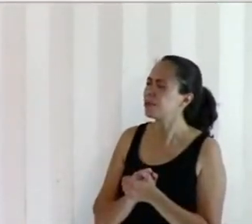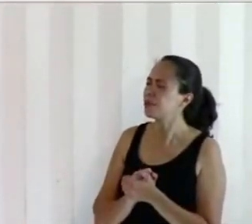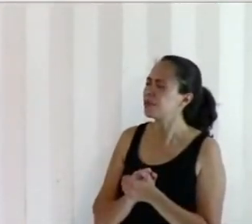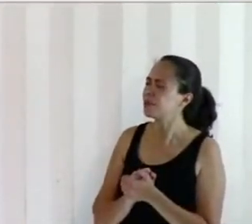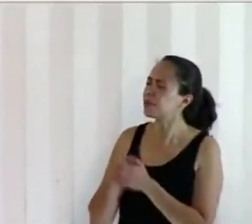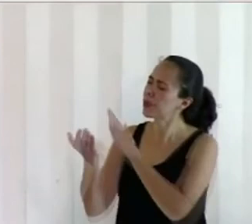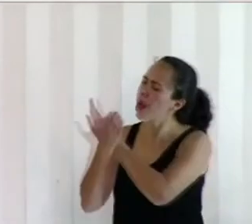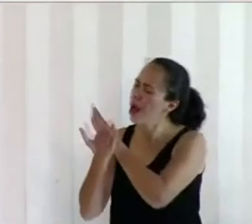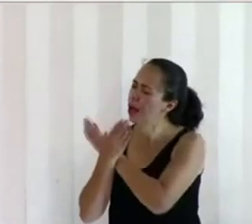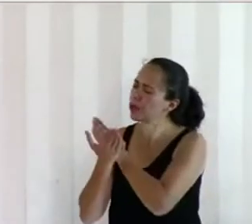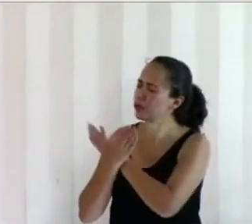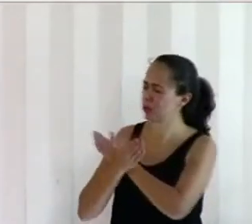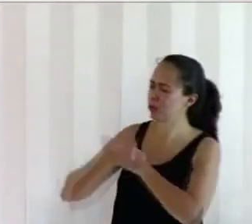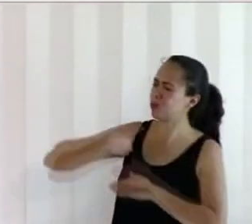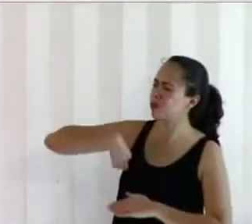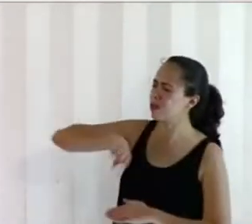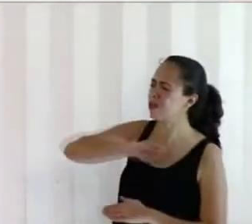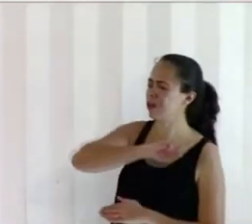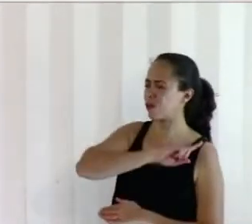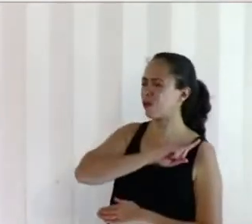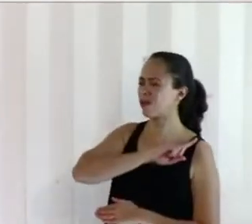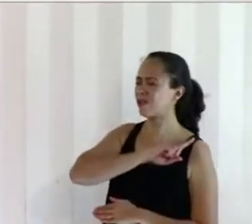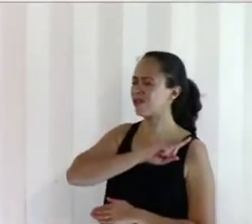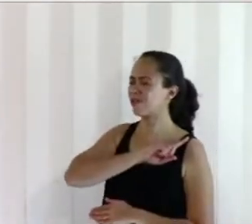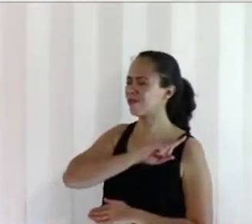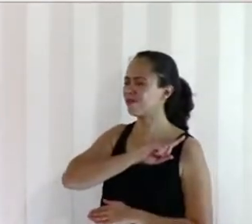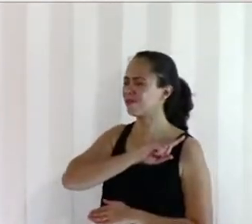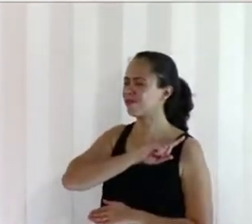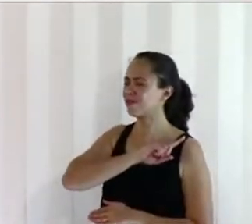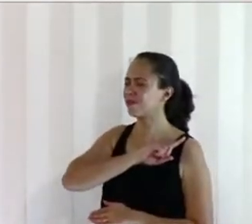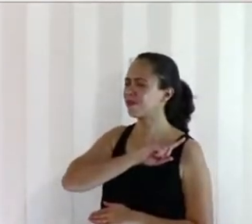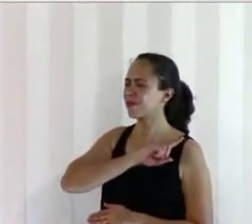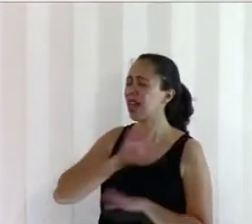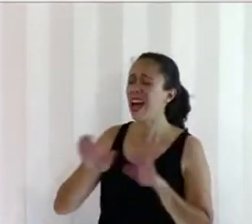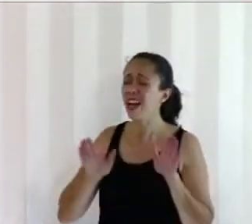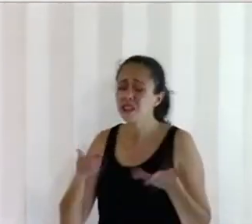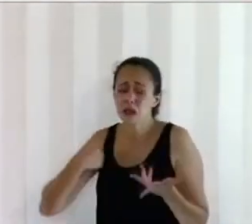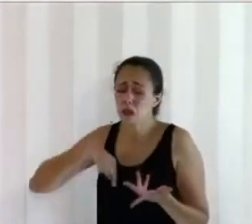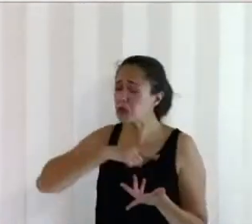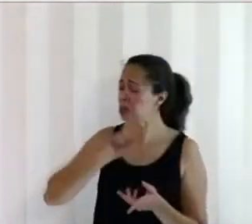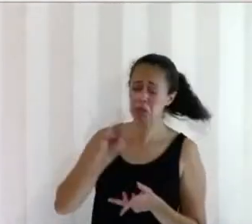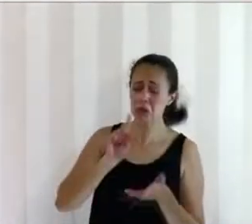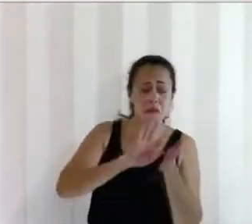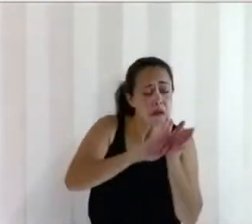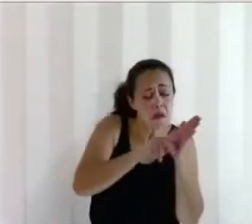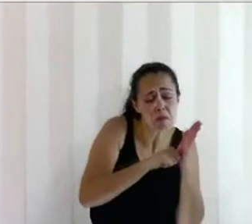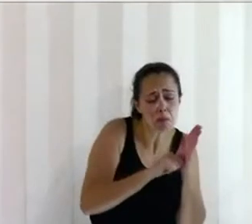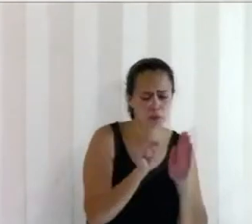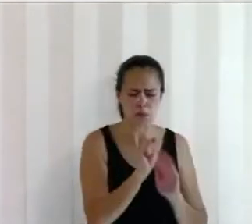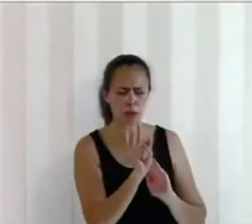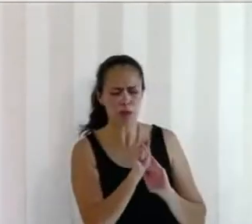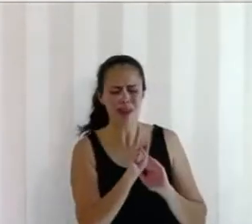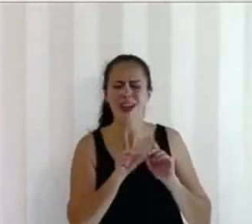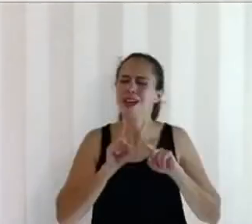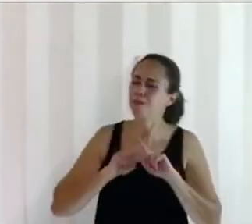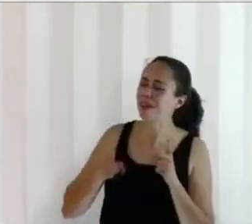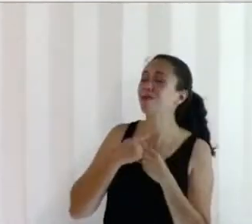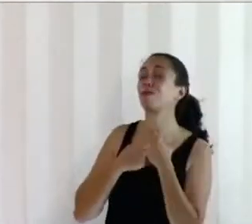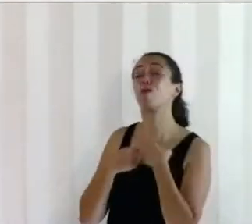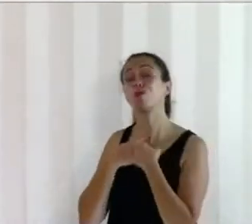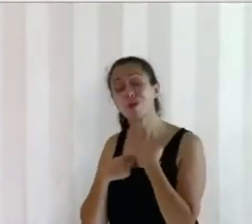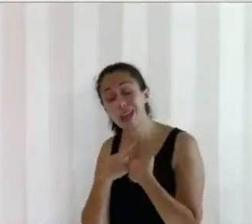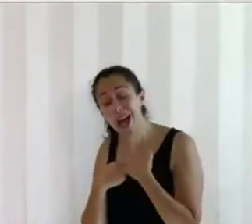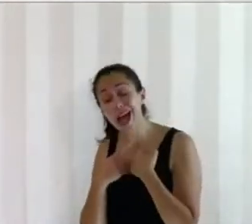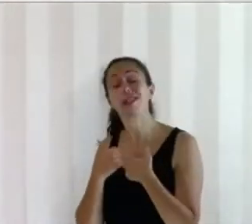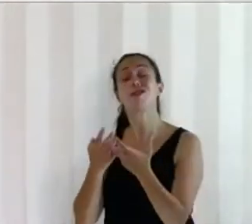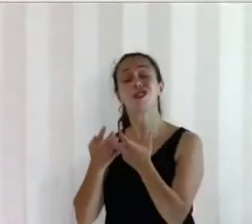se adultera também. Senhor, talvez não furtemos de ninguém, mas às vezes temos tantos desejos de